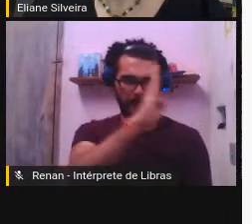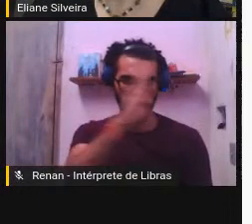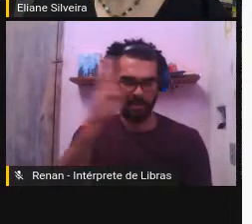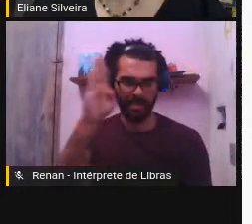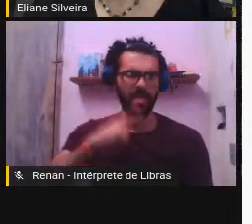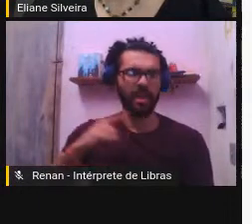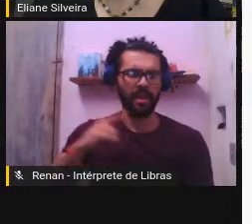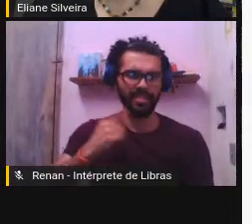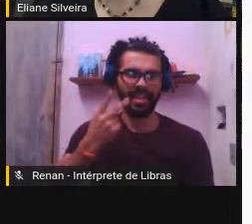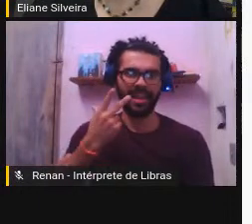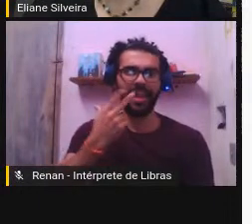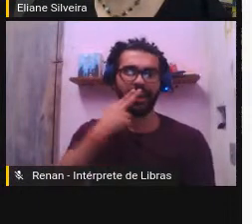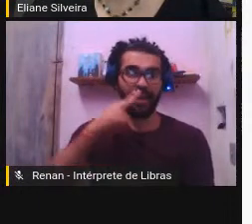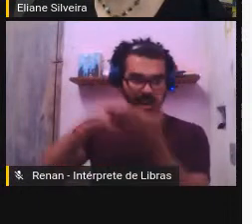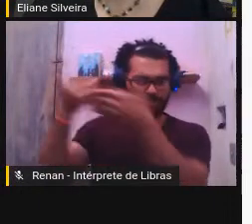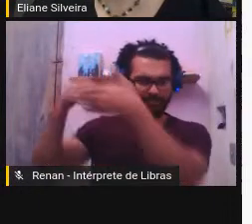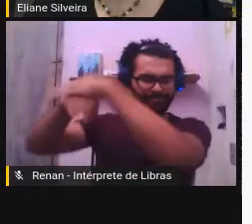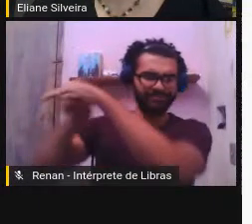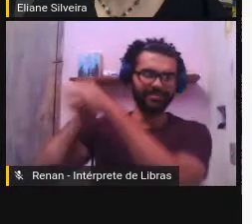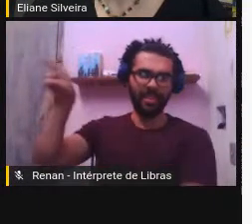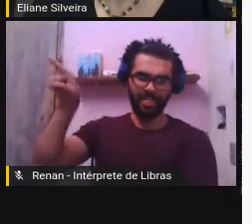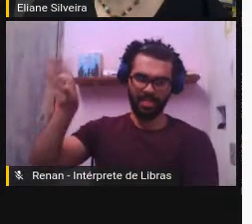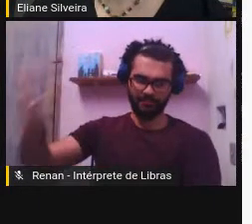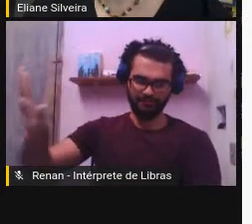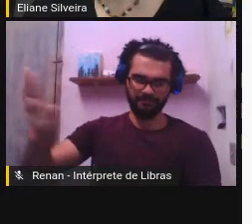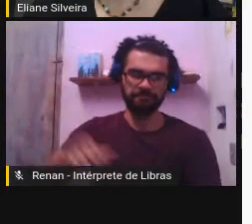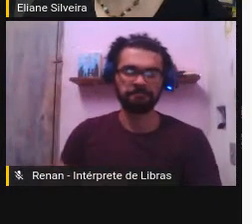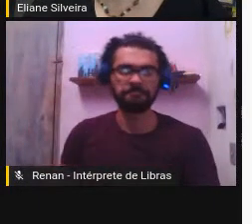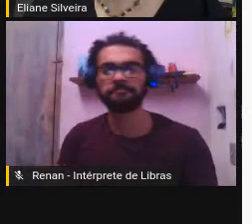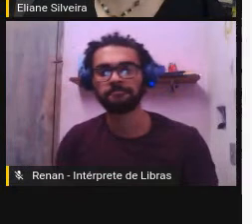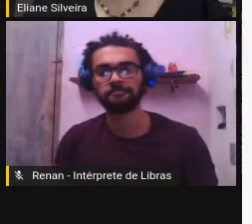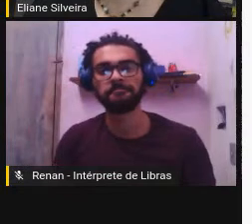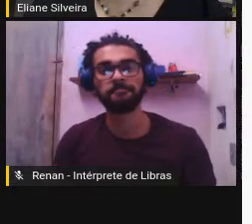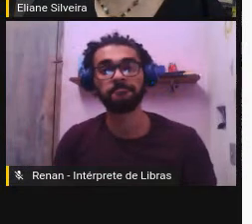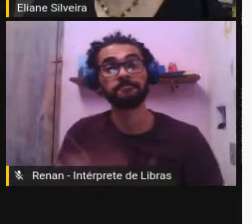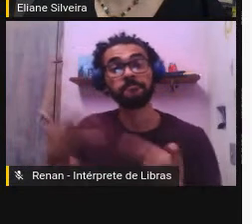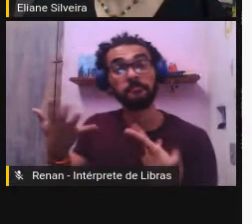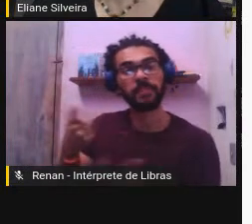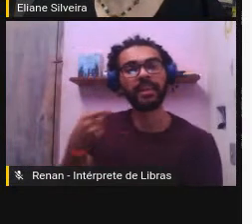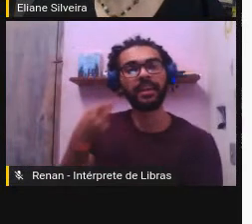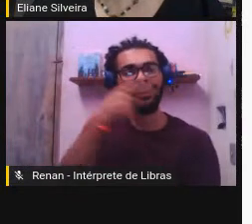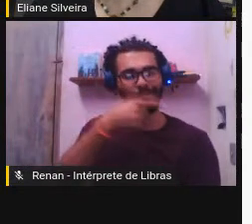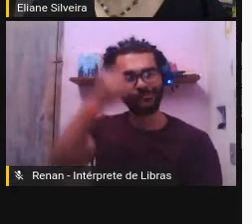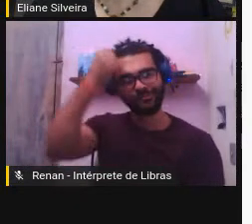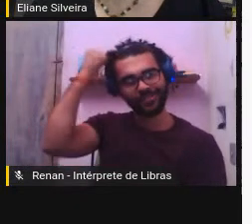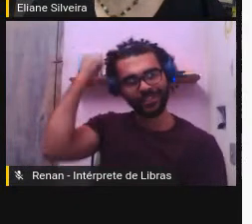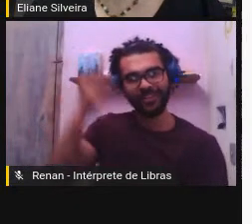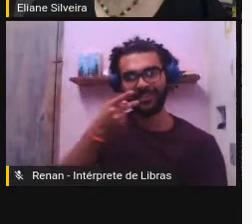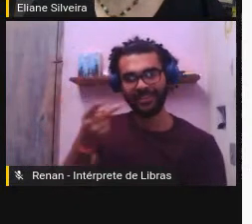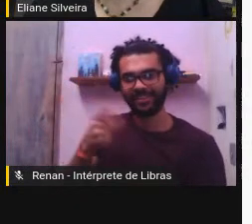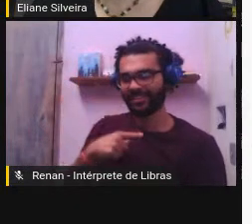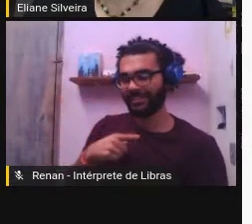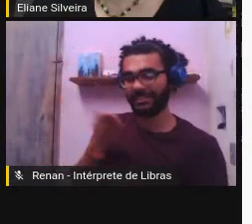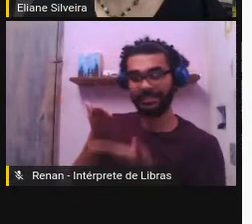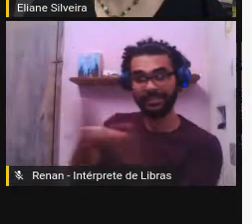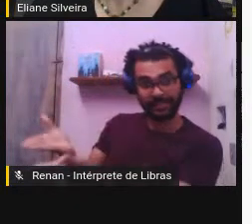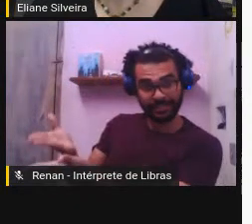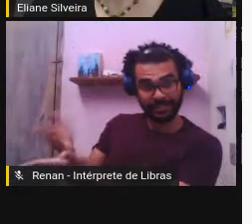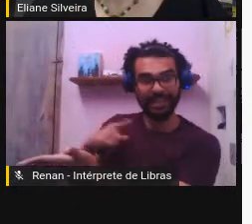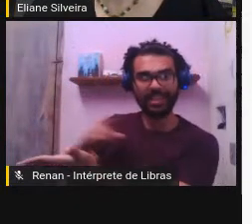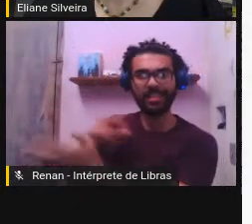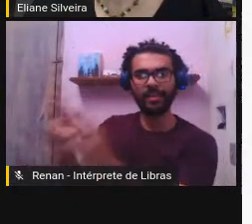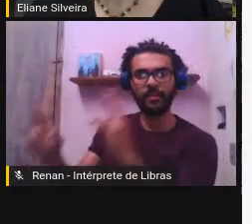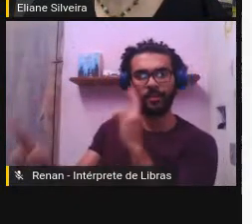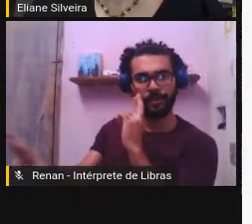Assim, o Sossir escolhe anunciar essa carta ao interlocutor constituído na horizontalidade das suas relações